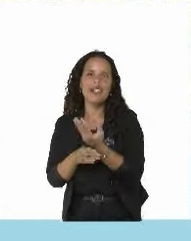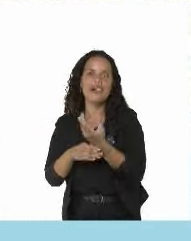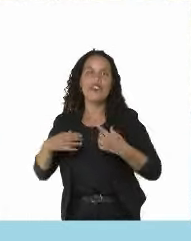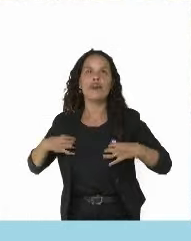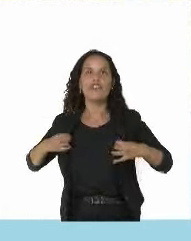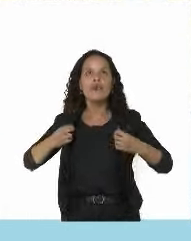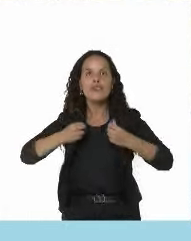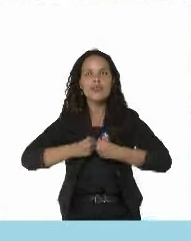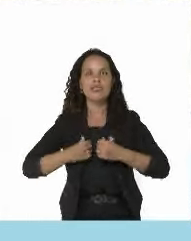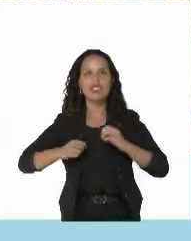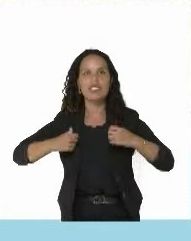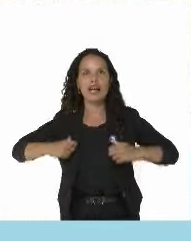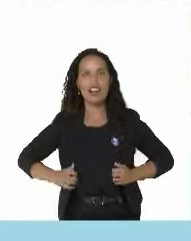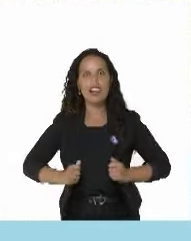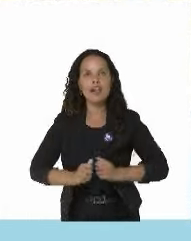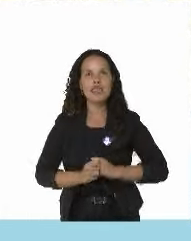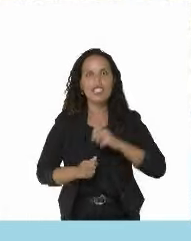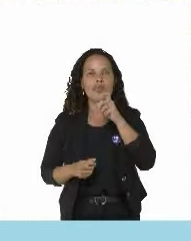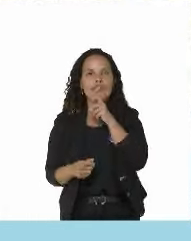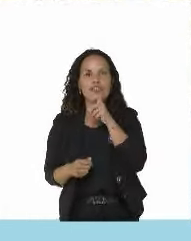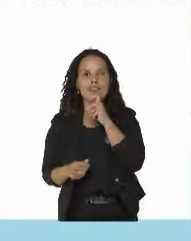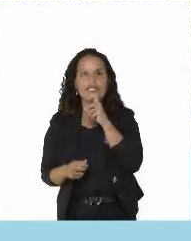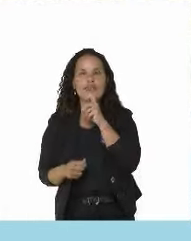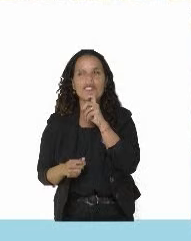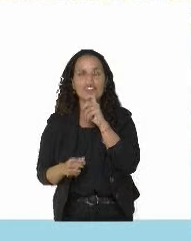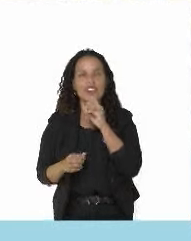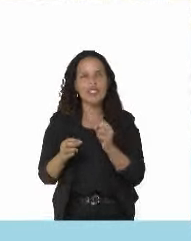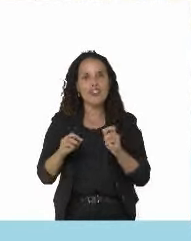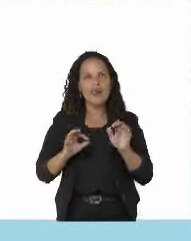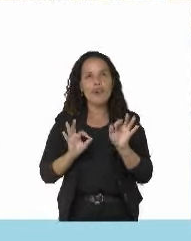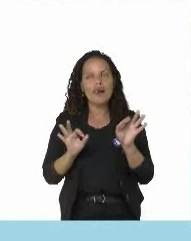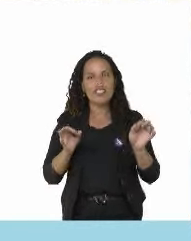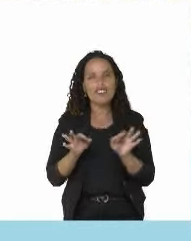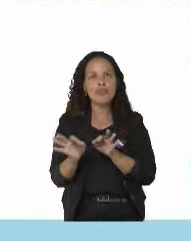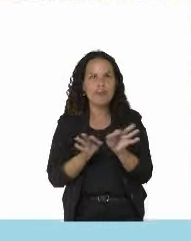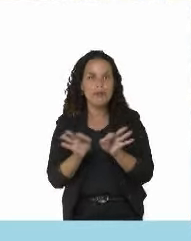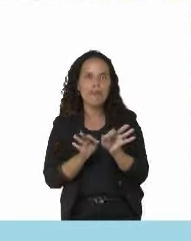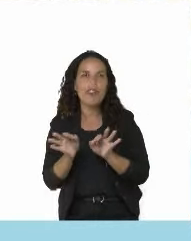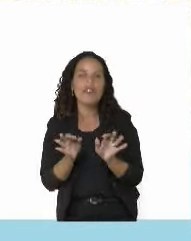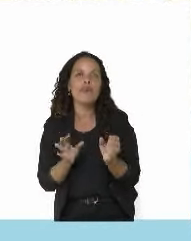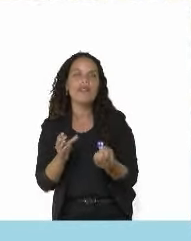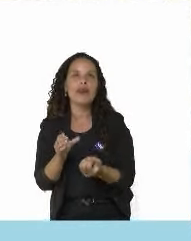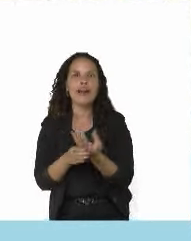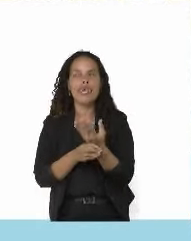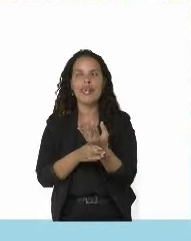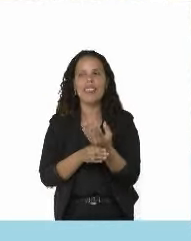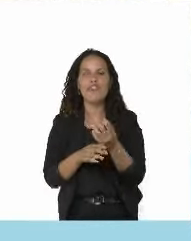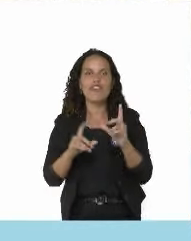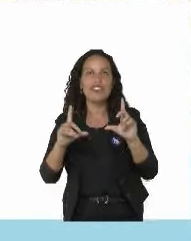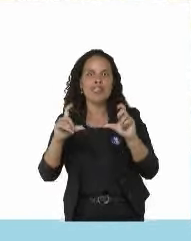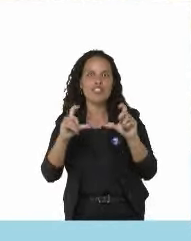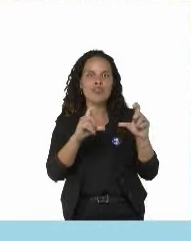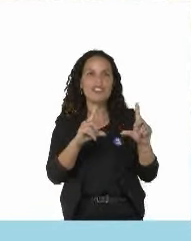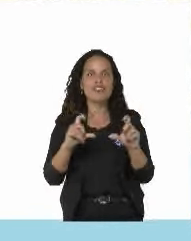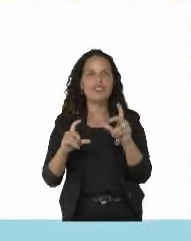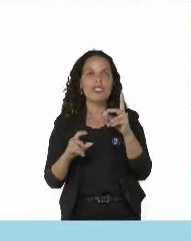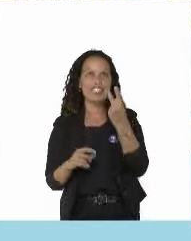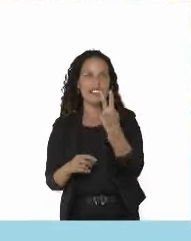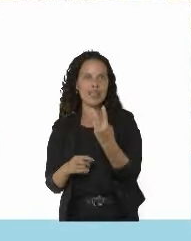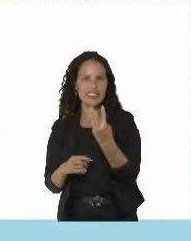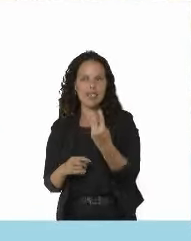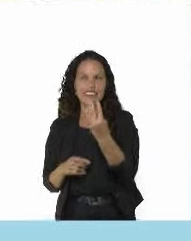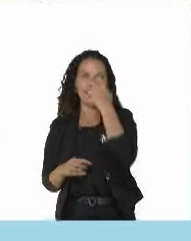de fato produzidos, né? Ficaram super bonitos. A gente fez, eu fiz 3 imagens e elas brincaram ali com as colorações,